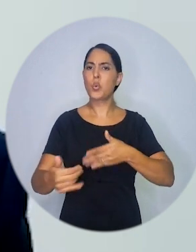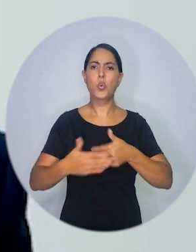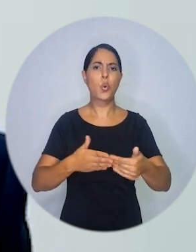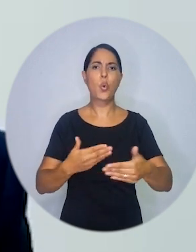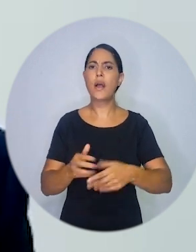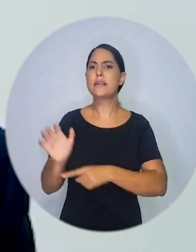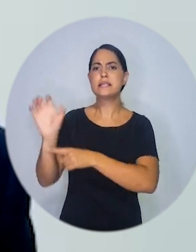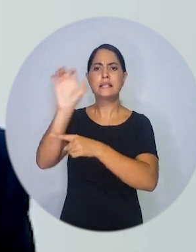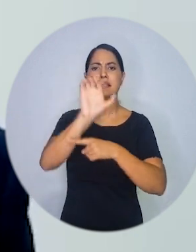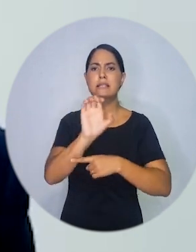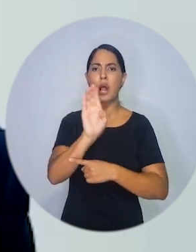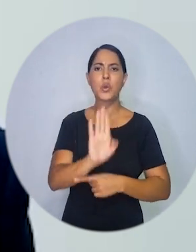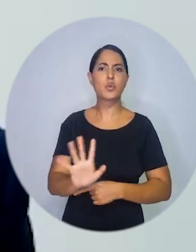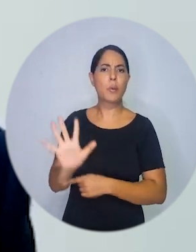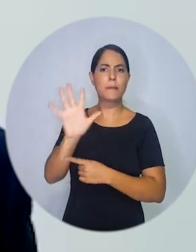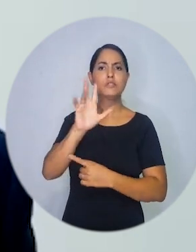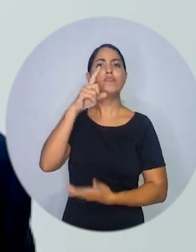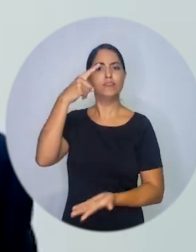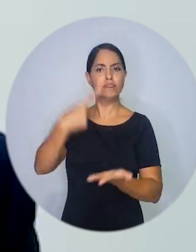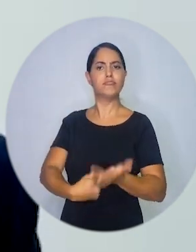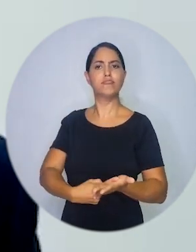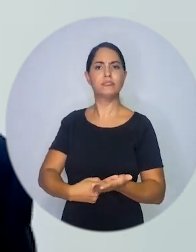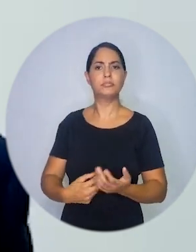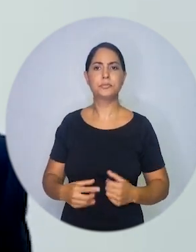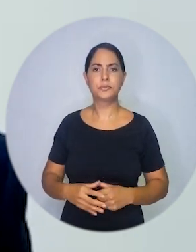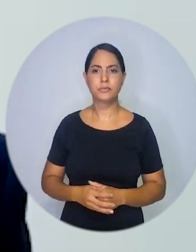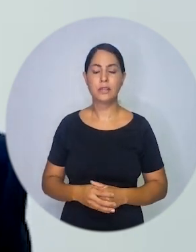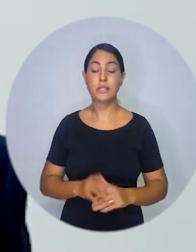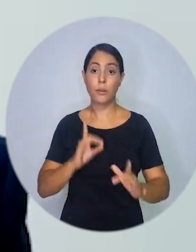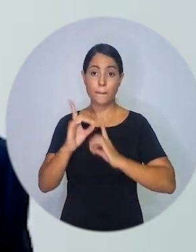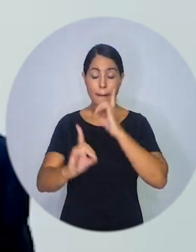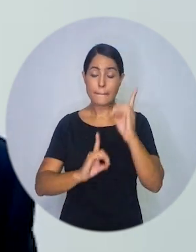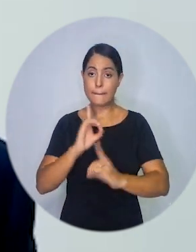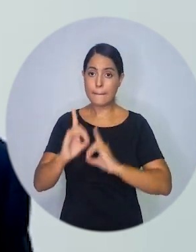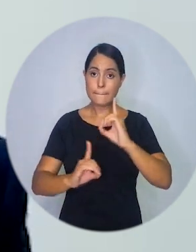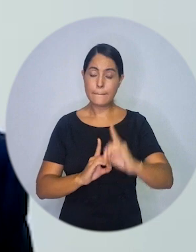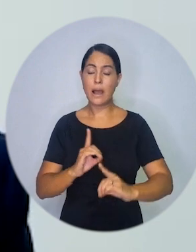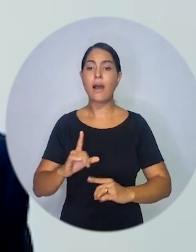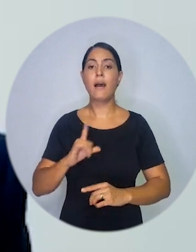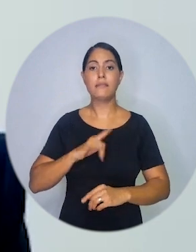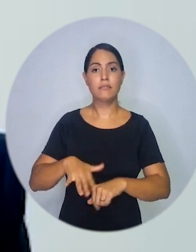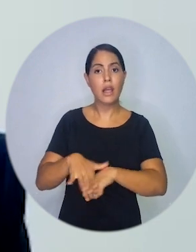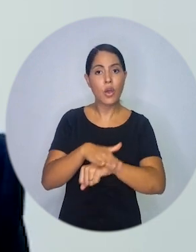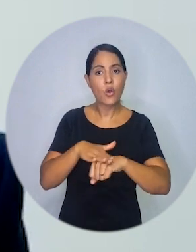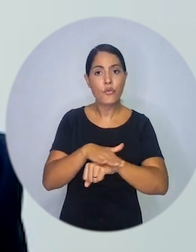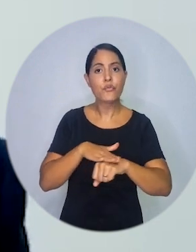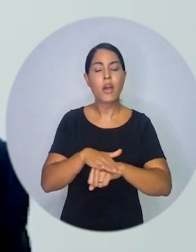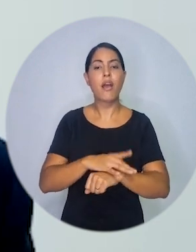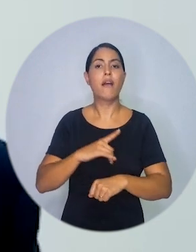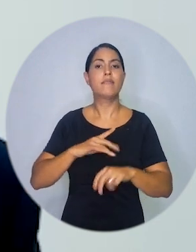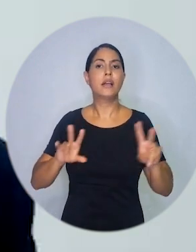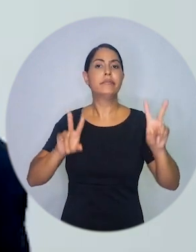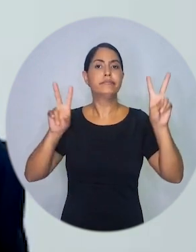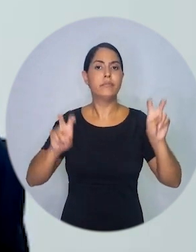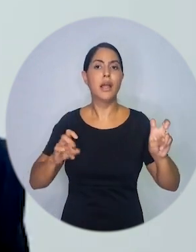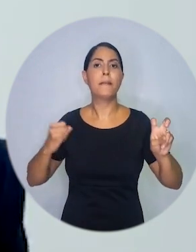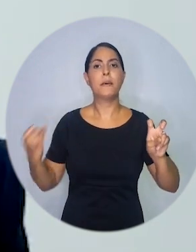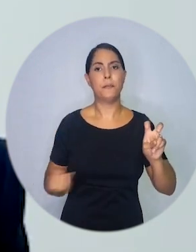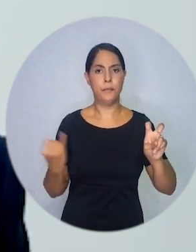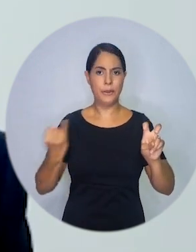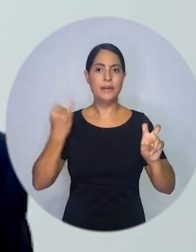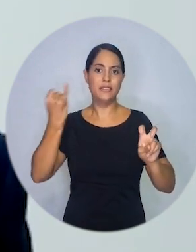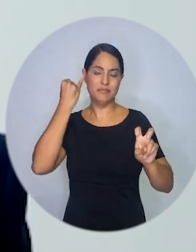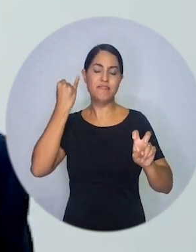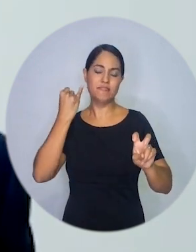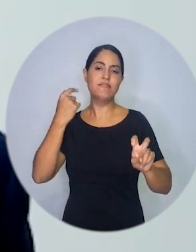estado for. Então, eu creio que a partir desse diálogo institucional, das conversas, da demonstração da importância das